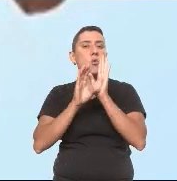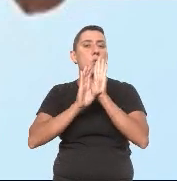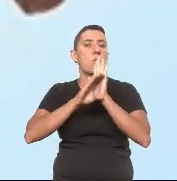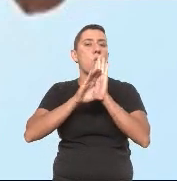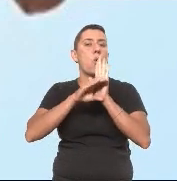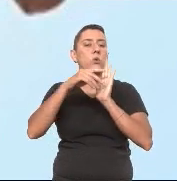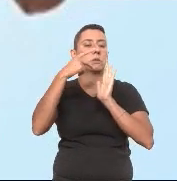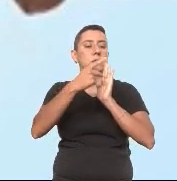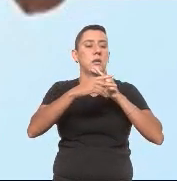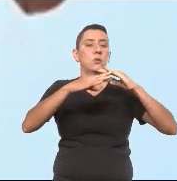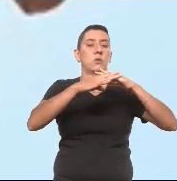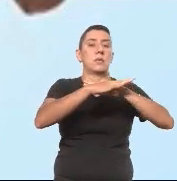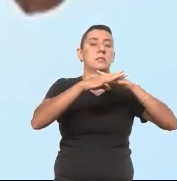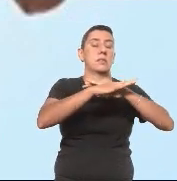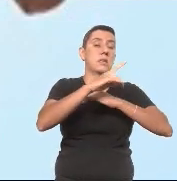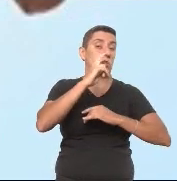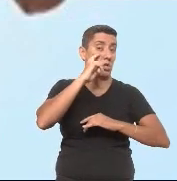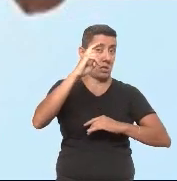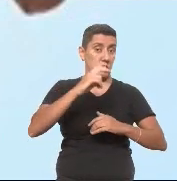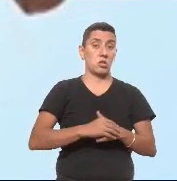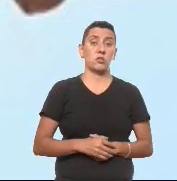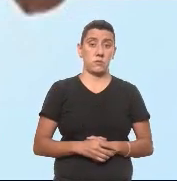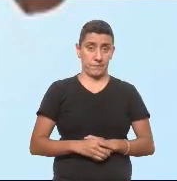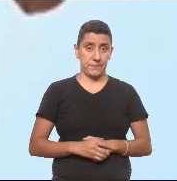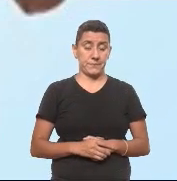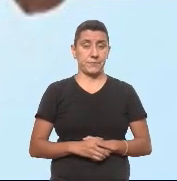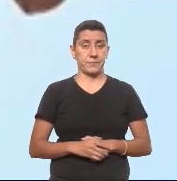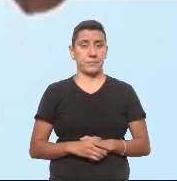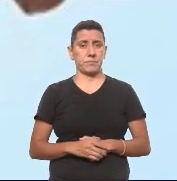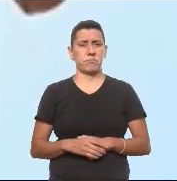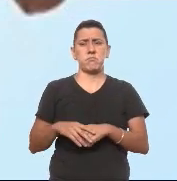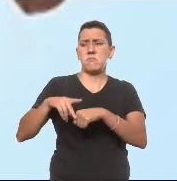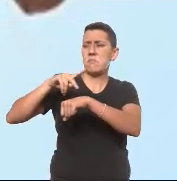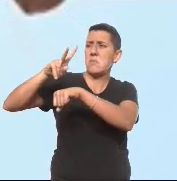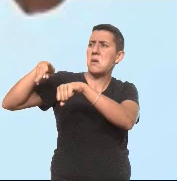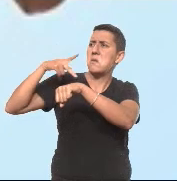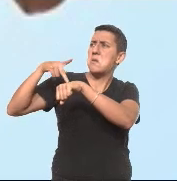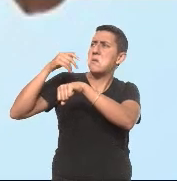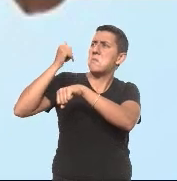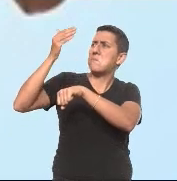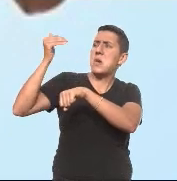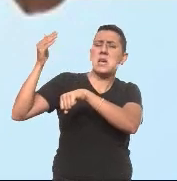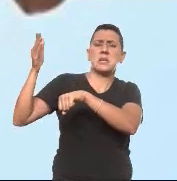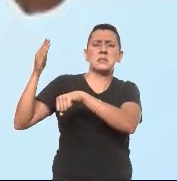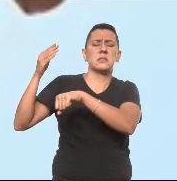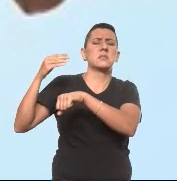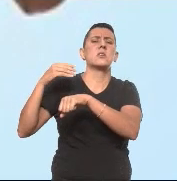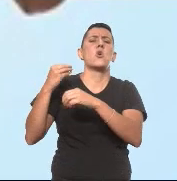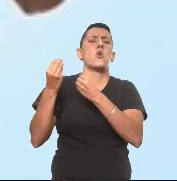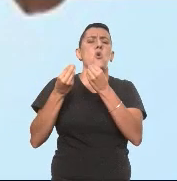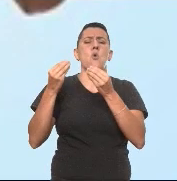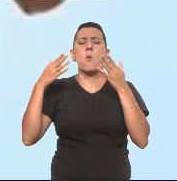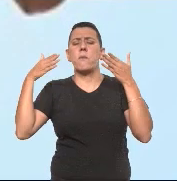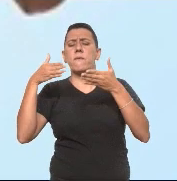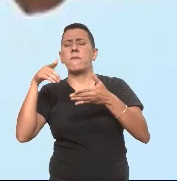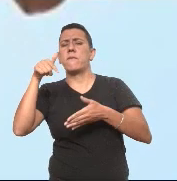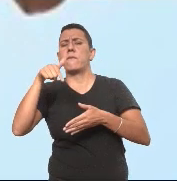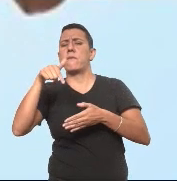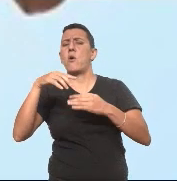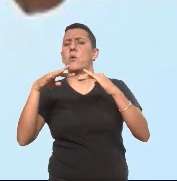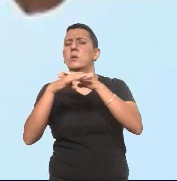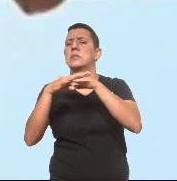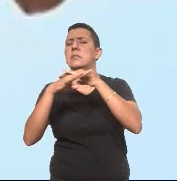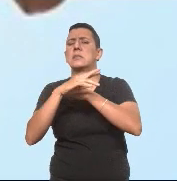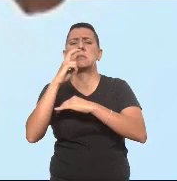cidades inteligentes Mártires o porquê que os países hoje focaram e focam né em Smart series a gente